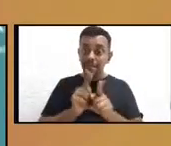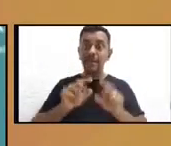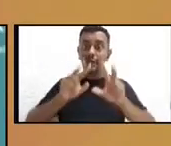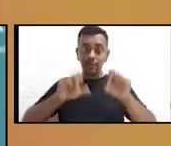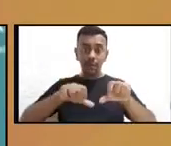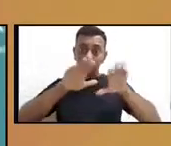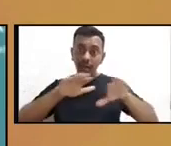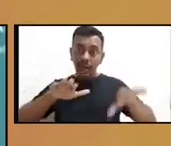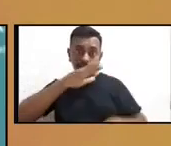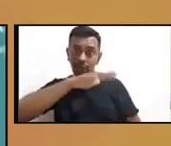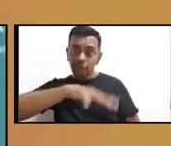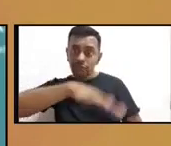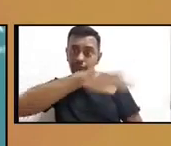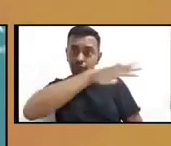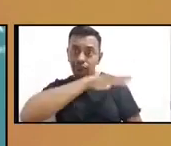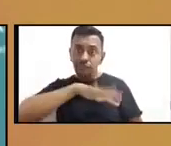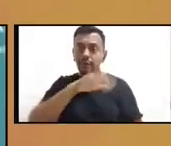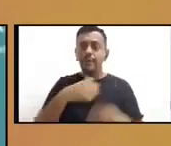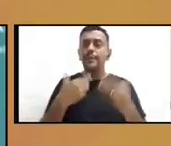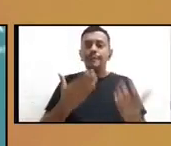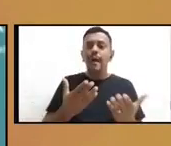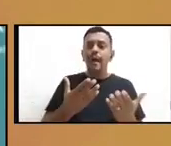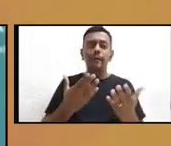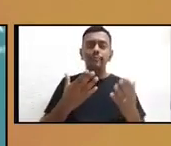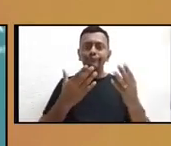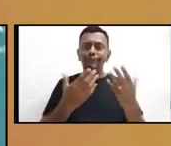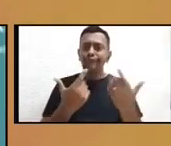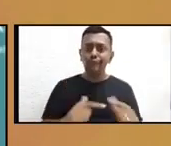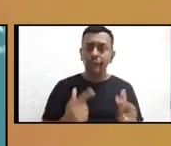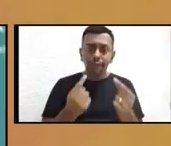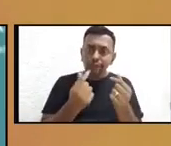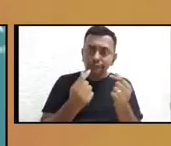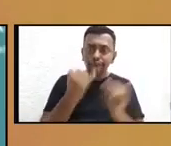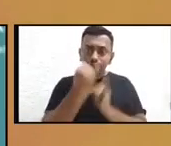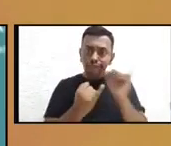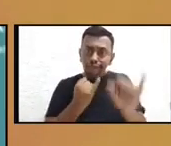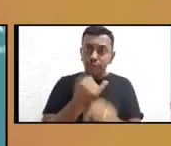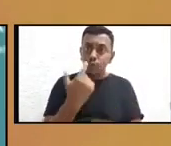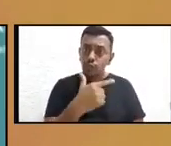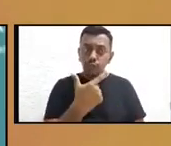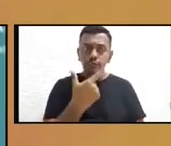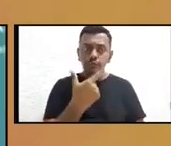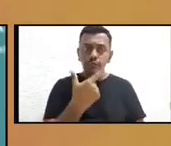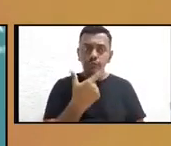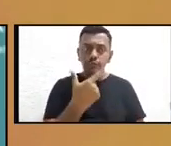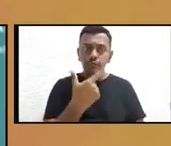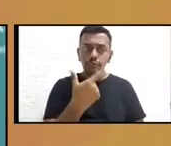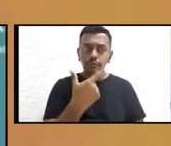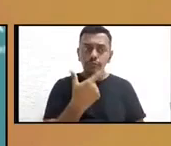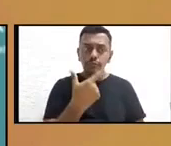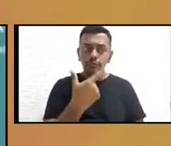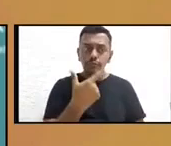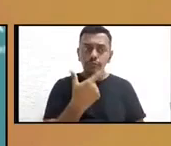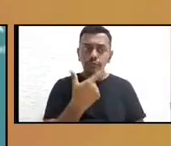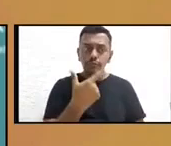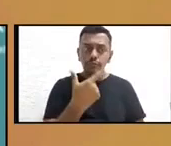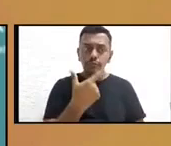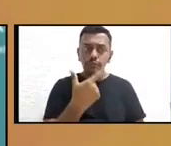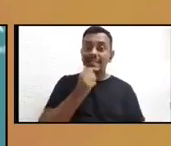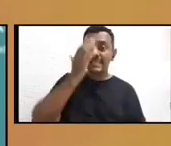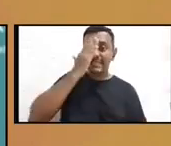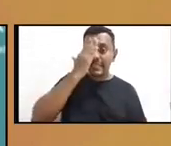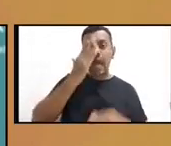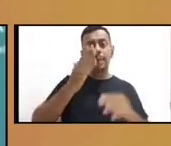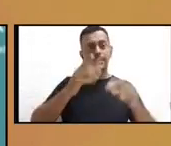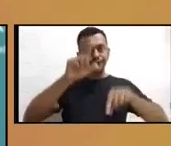E muitas crianças não têm alternativas, portanto, há uma enorme responsabilidade em nível